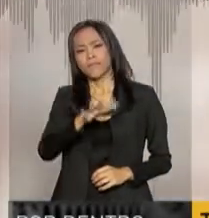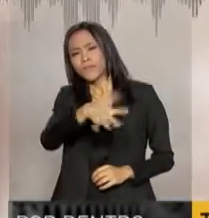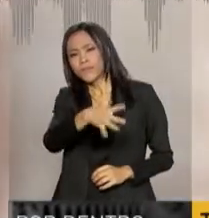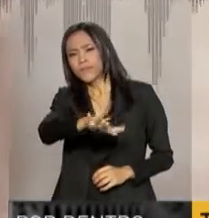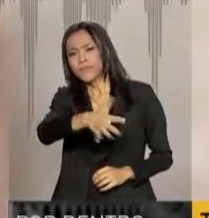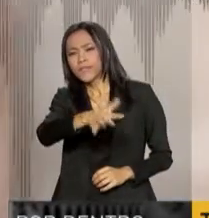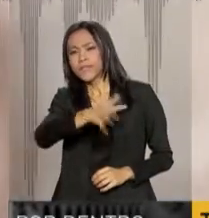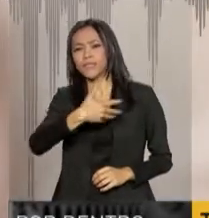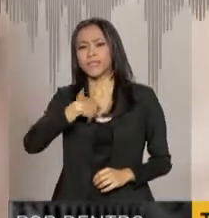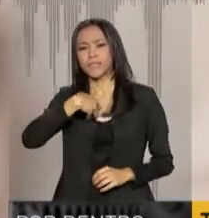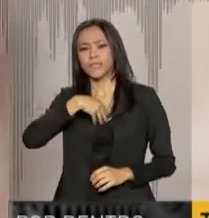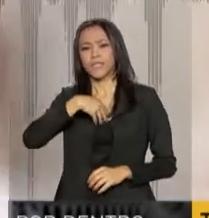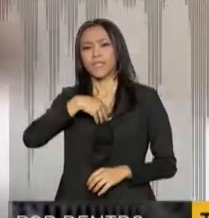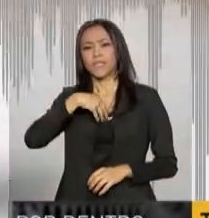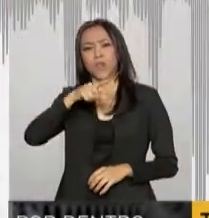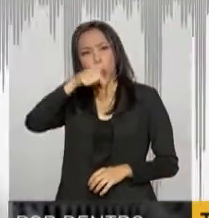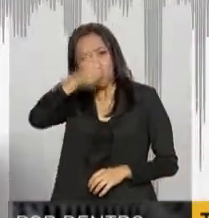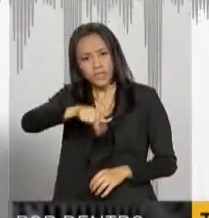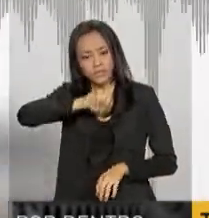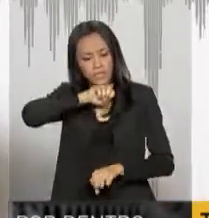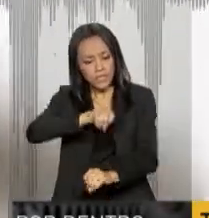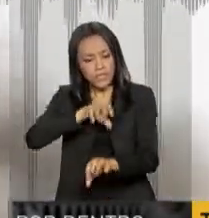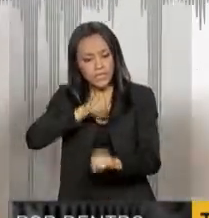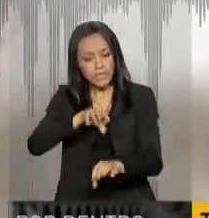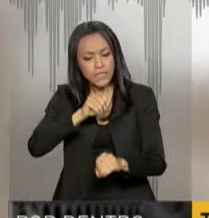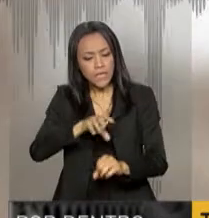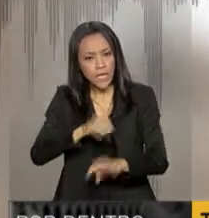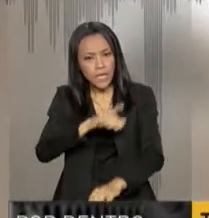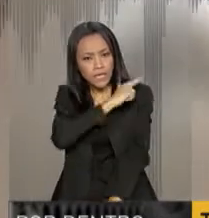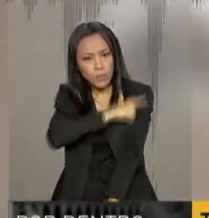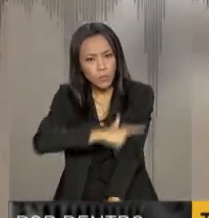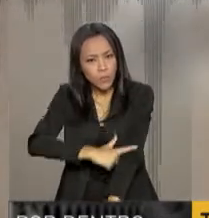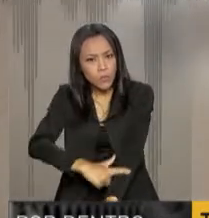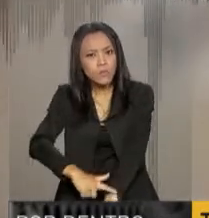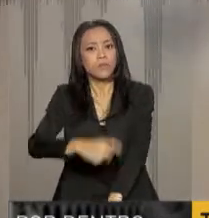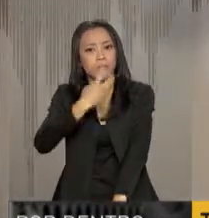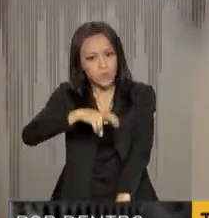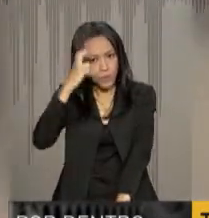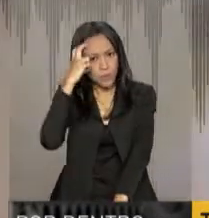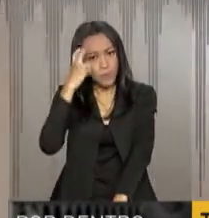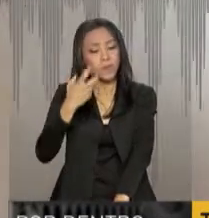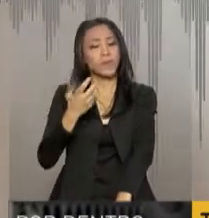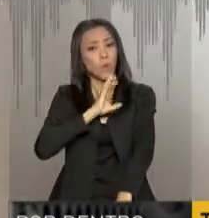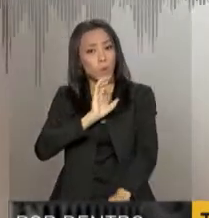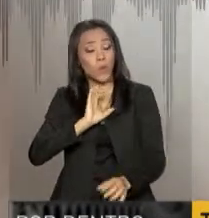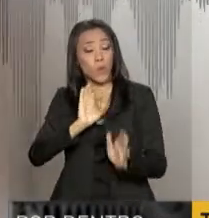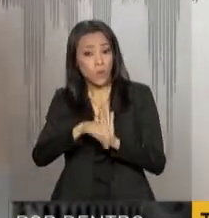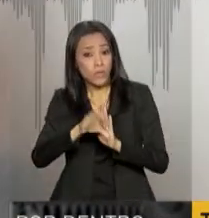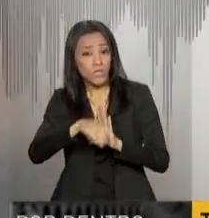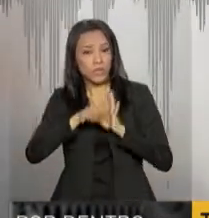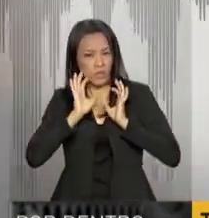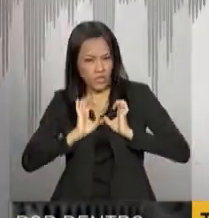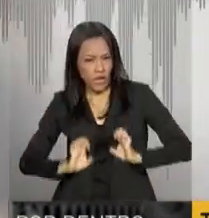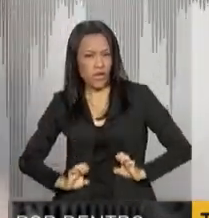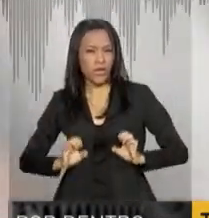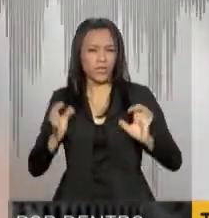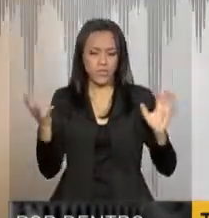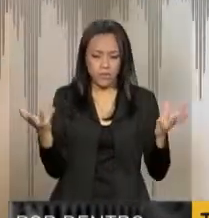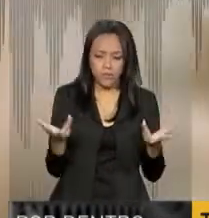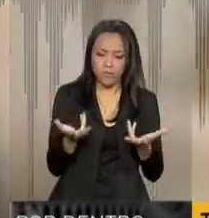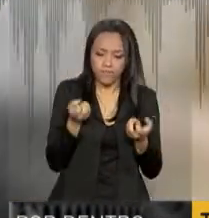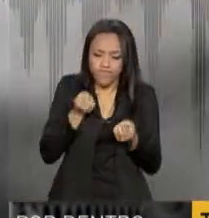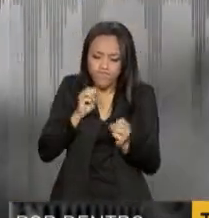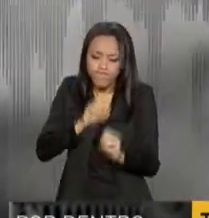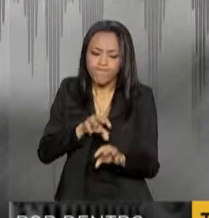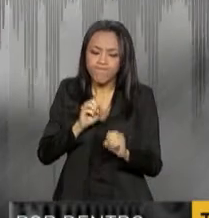reeducar a sociedade no sentido da corrupção aí apresentar esse conceito 7 com um pouco mais elaborado um pouco mais